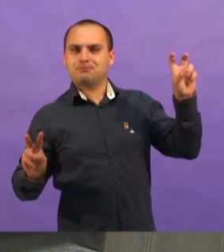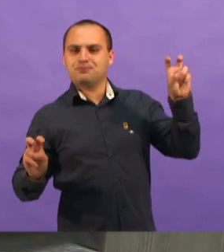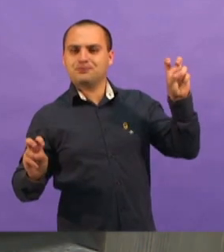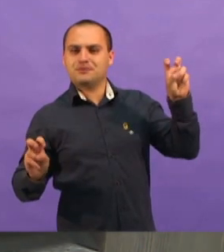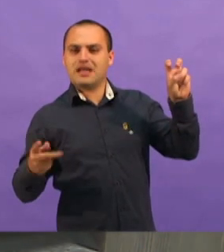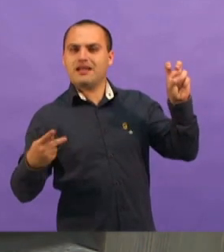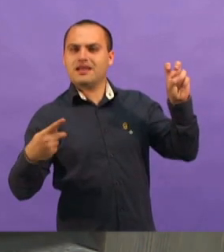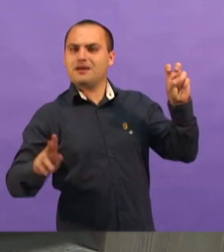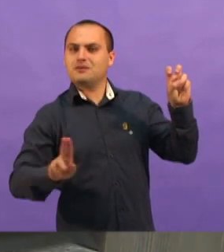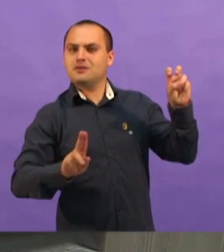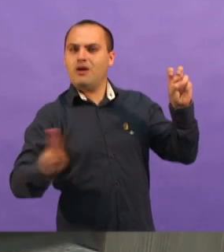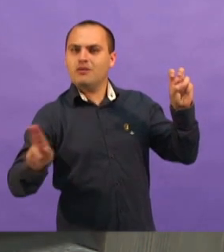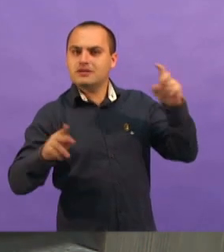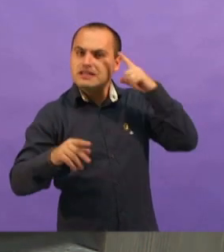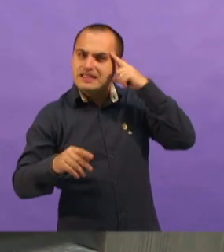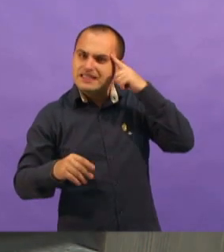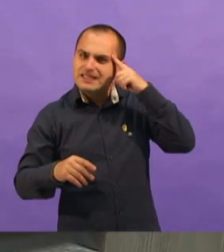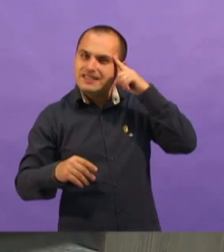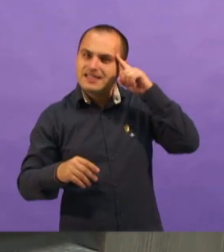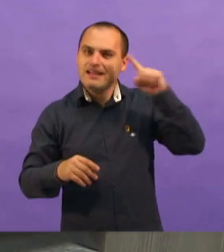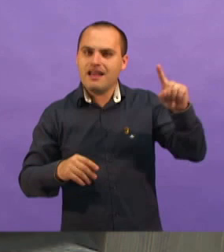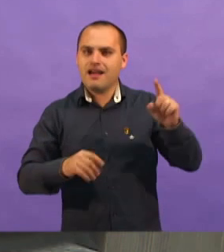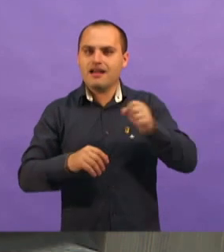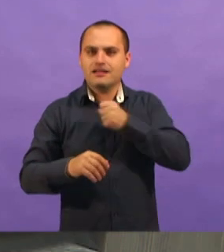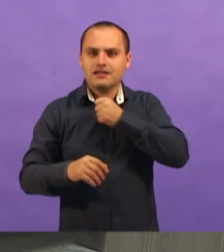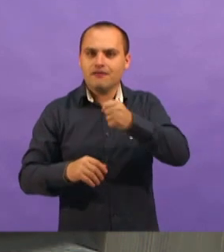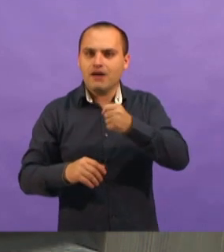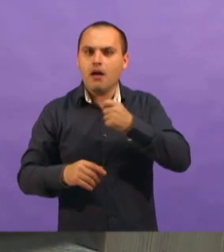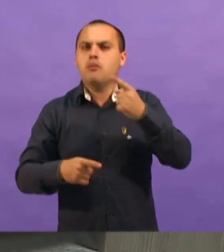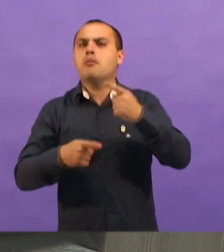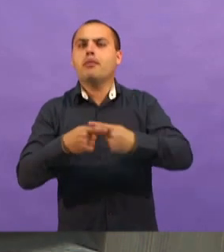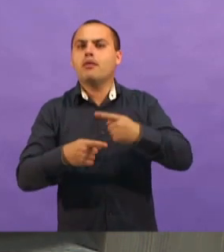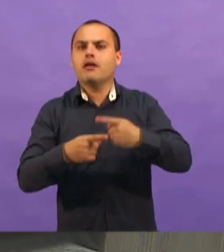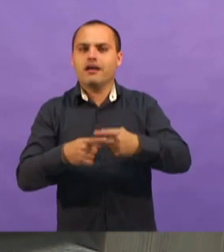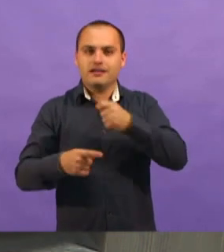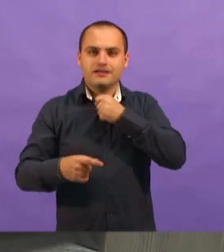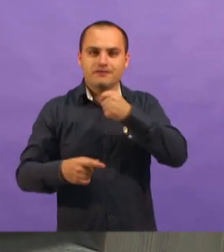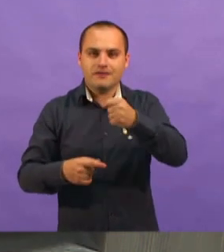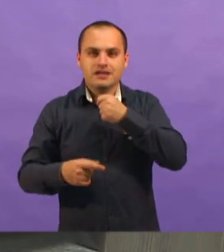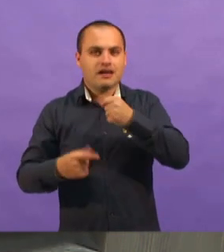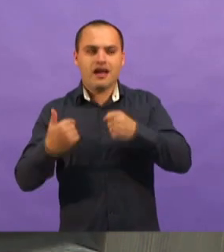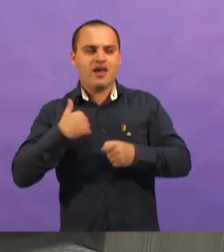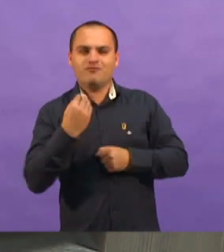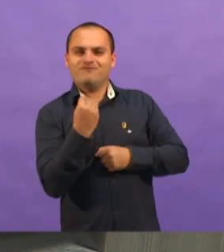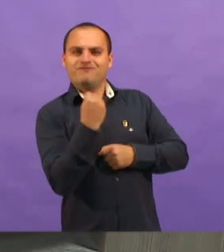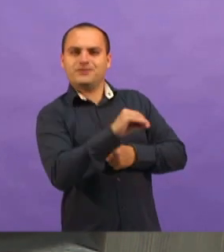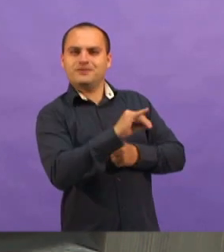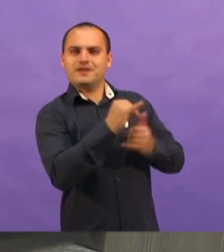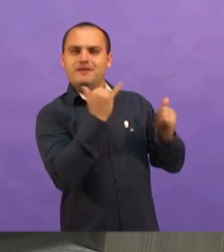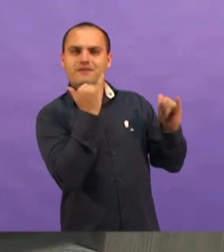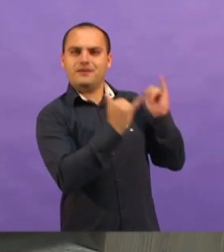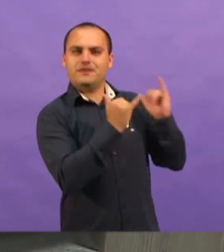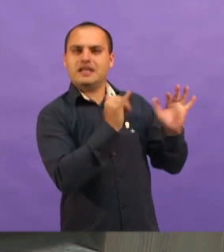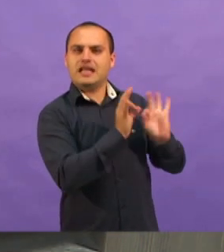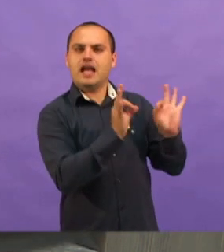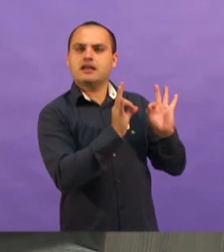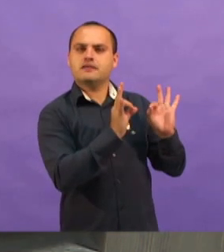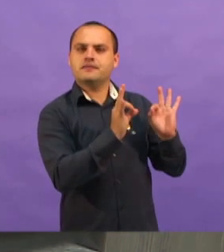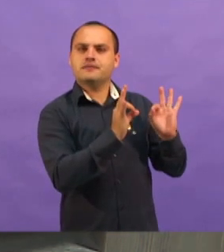foi realizada a entrevista, por quem foi realizada, como eu posso acreditar nessa